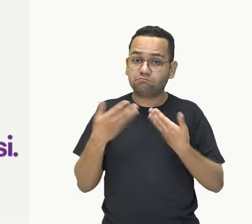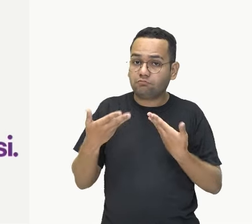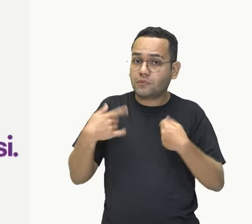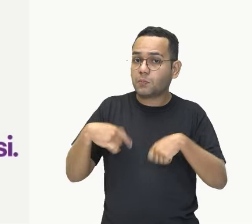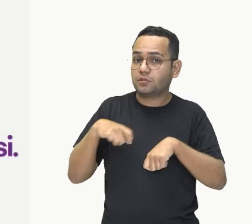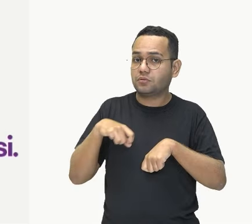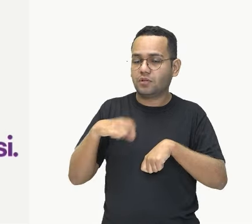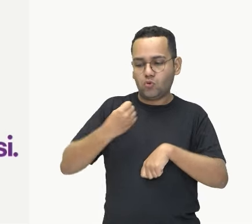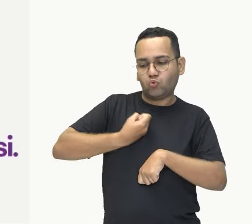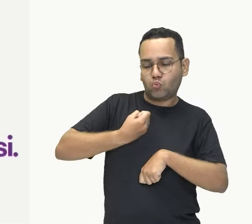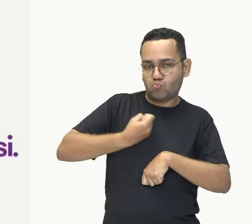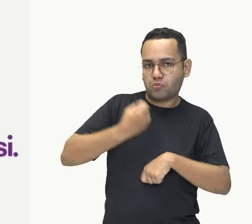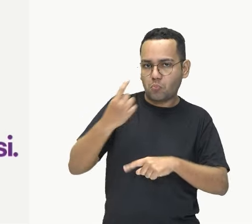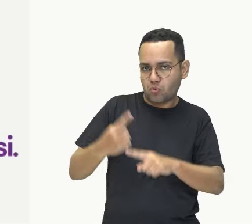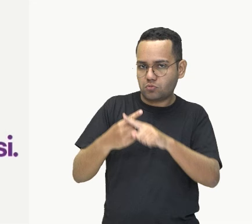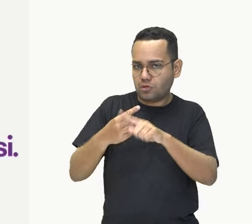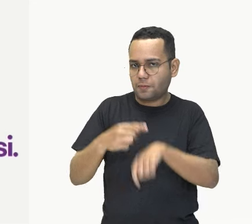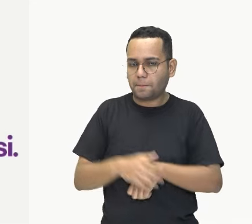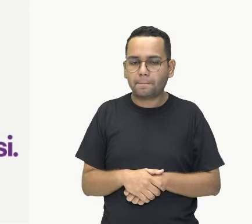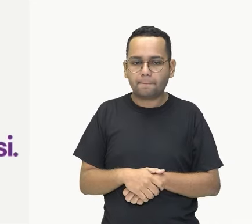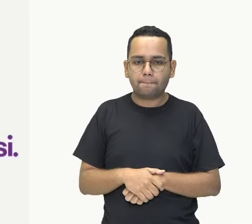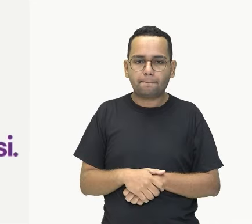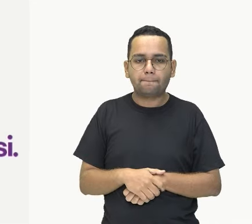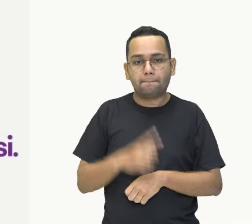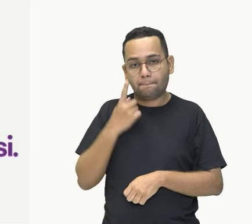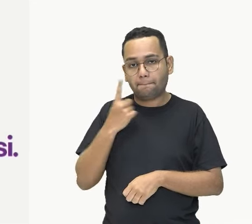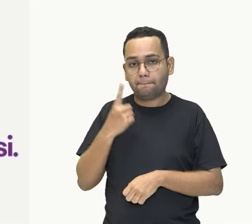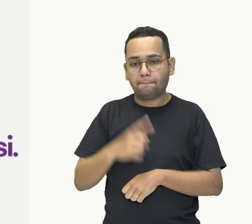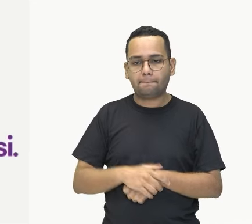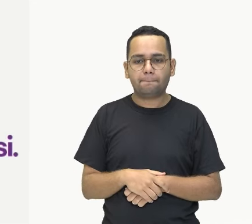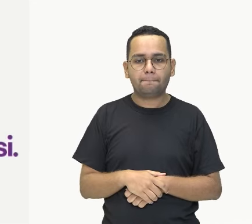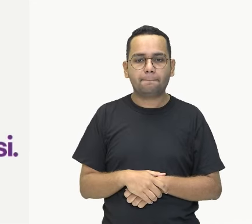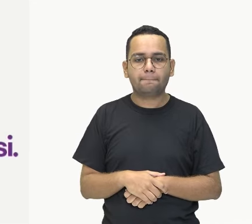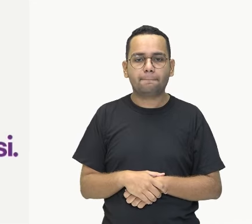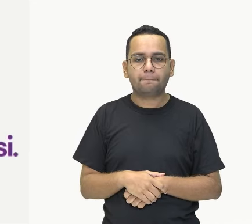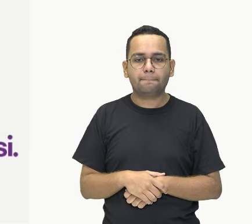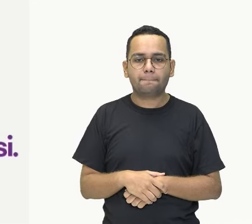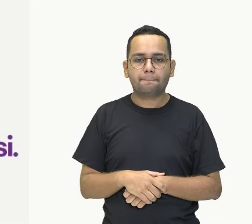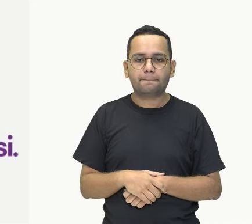coeficientes, o 6, o 2 e o 3,